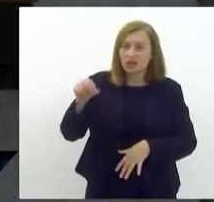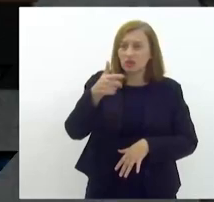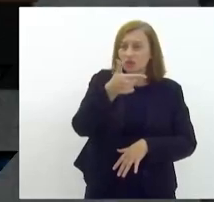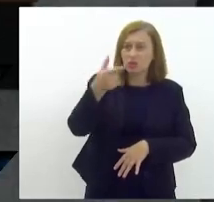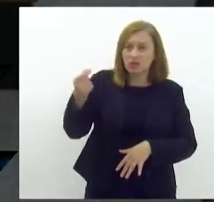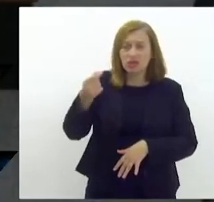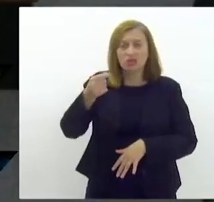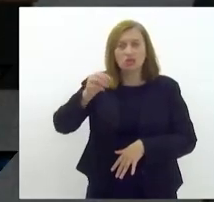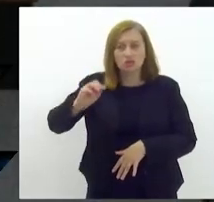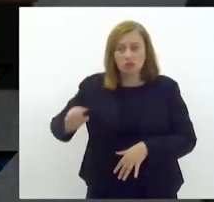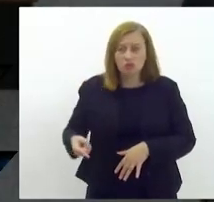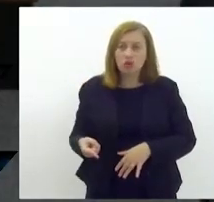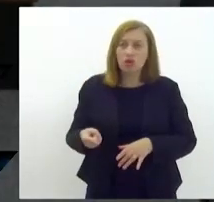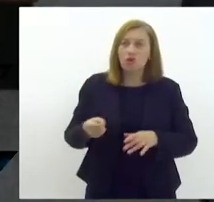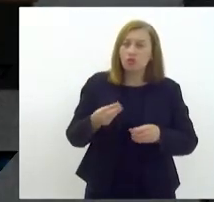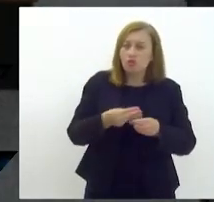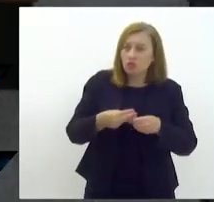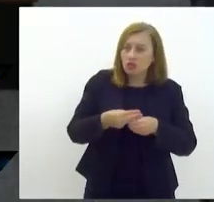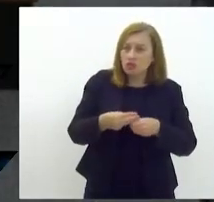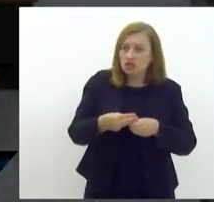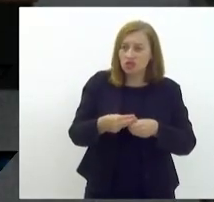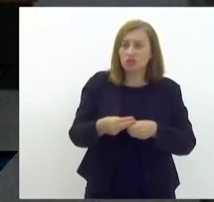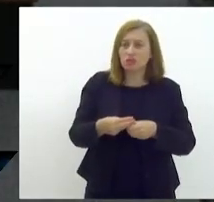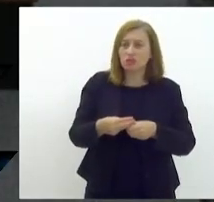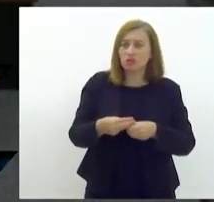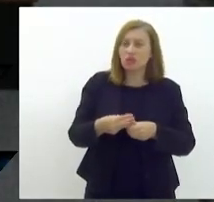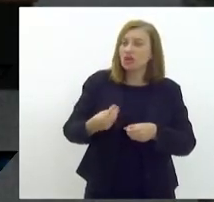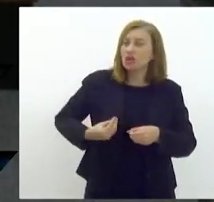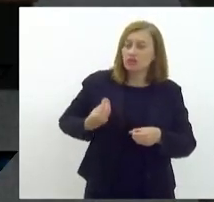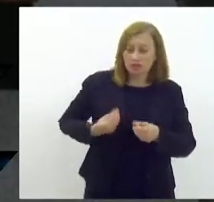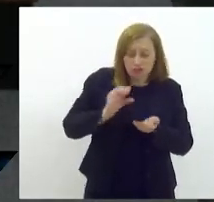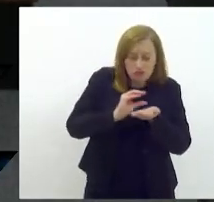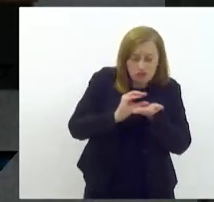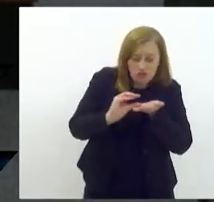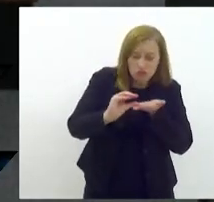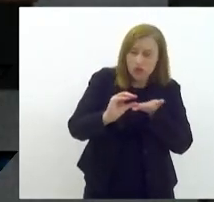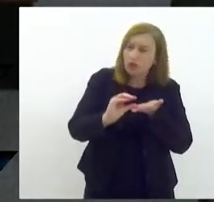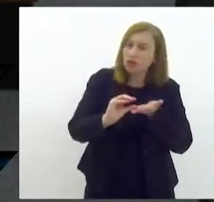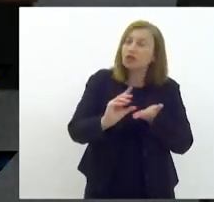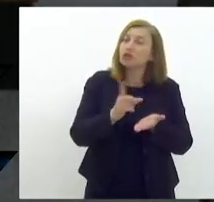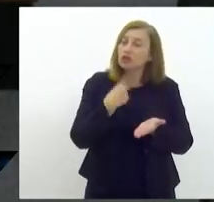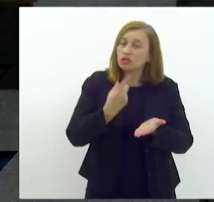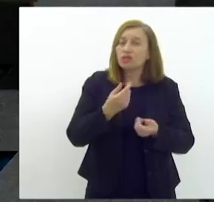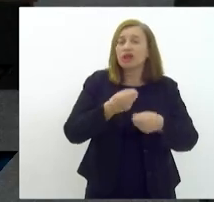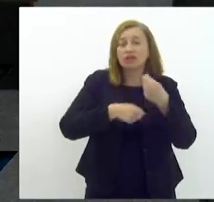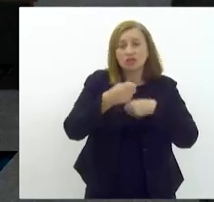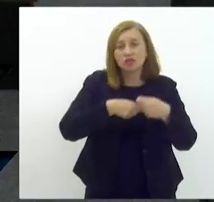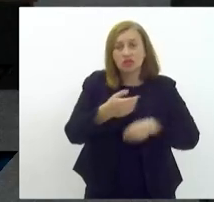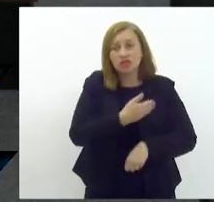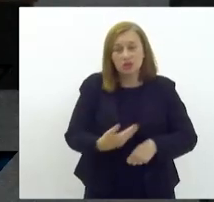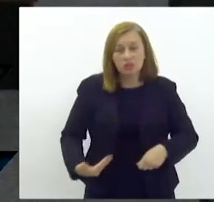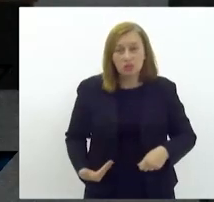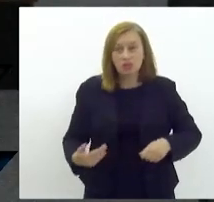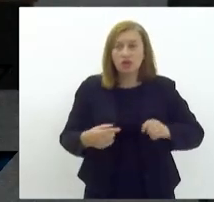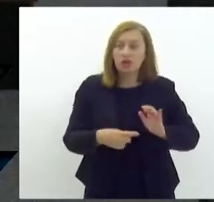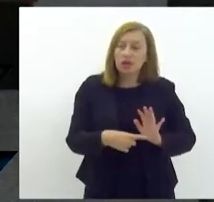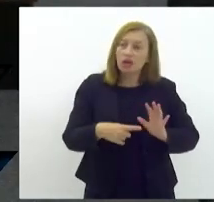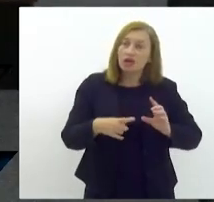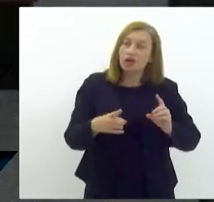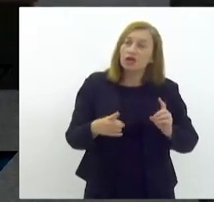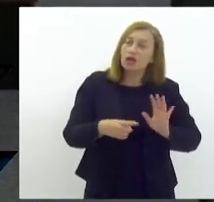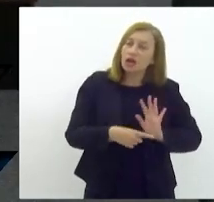para aquele município pequeno que vive de um orçamento pequeno nós vamos estar levando a administração pública atender com excelência